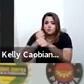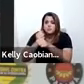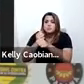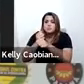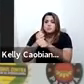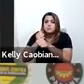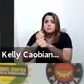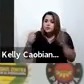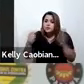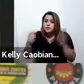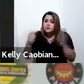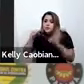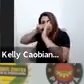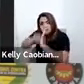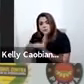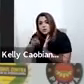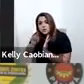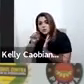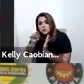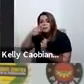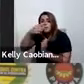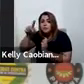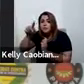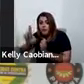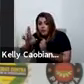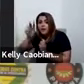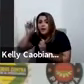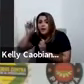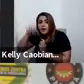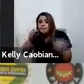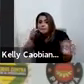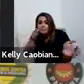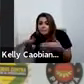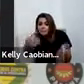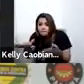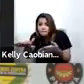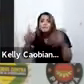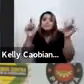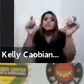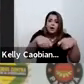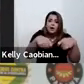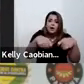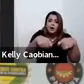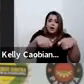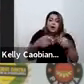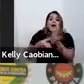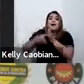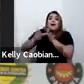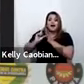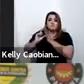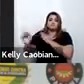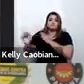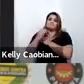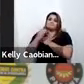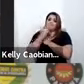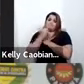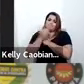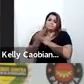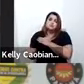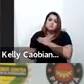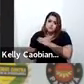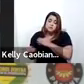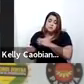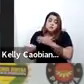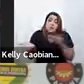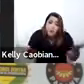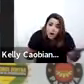que a PPR vai ser paga por uma produção agora possível, né? Antes era um número que era inalcançável. Agora está dentro da possibilidade que os